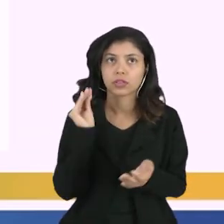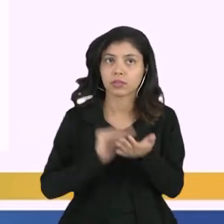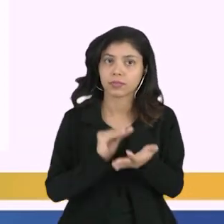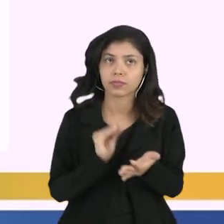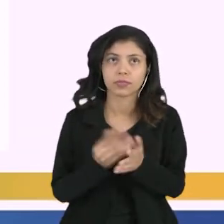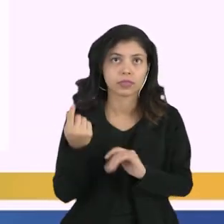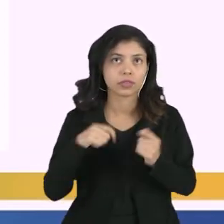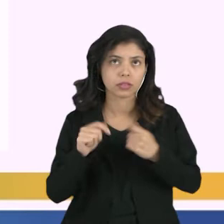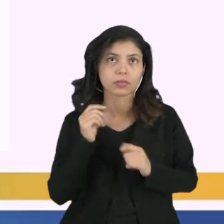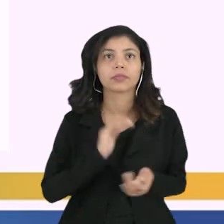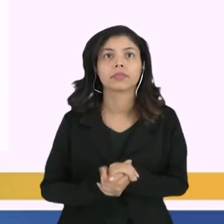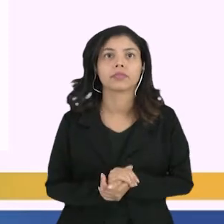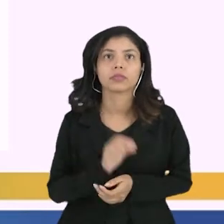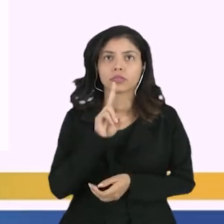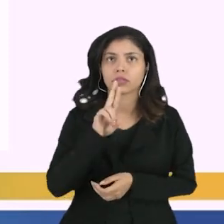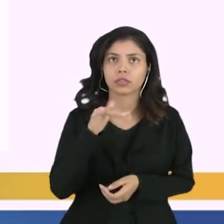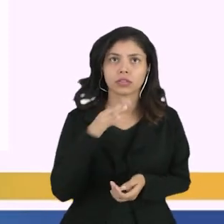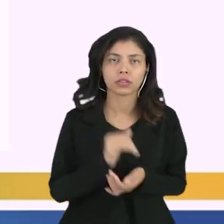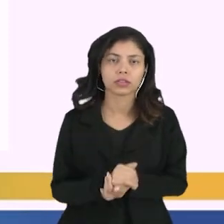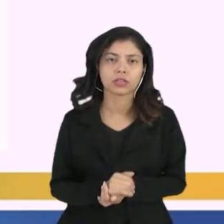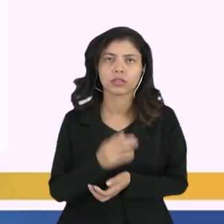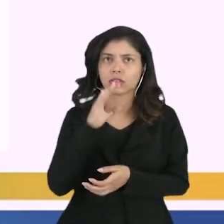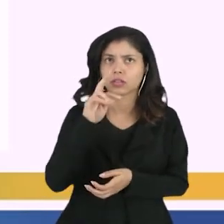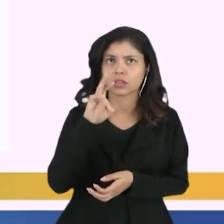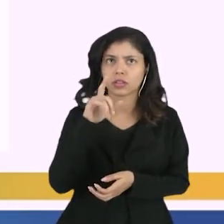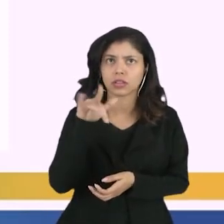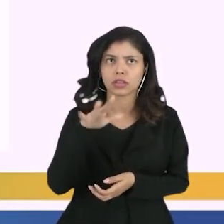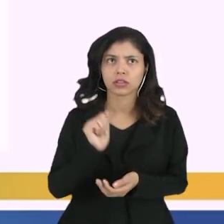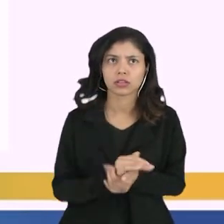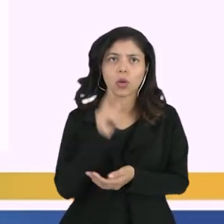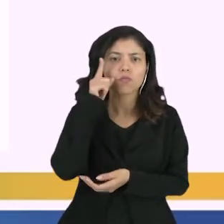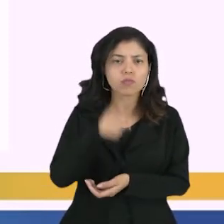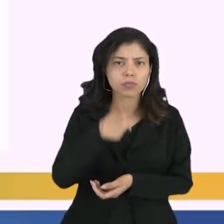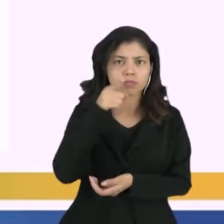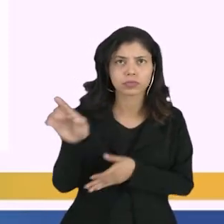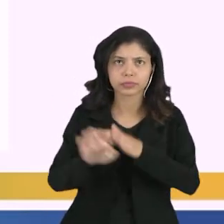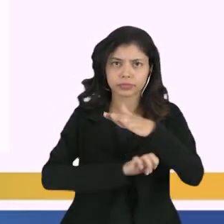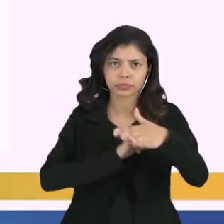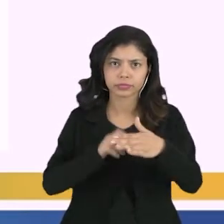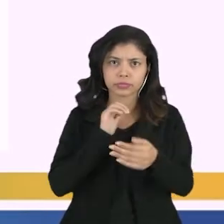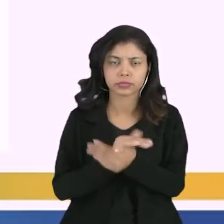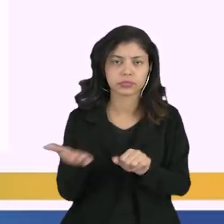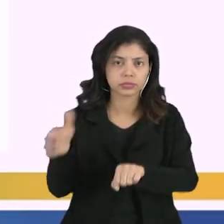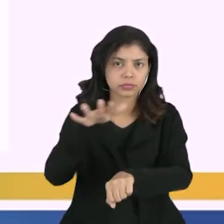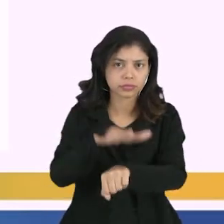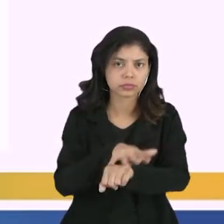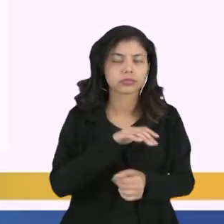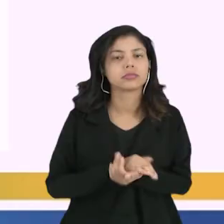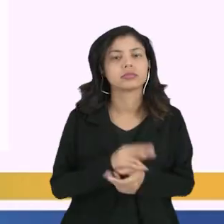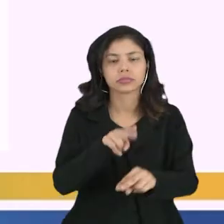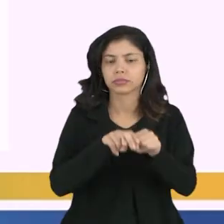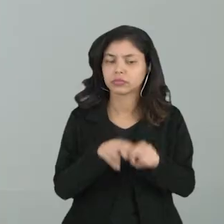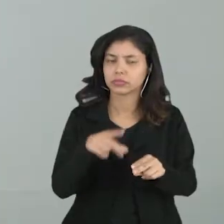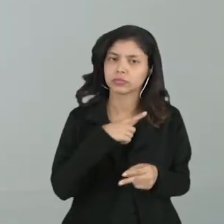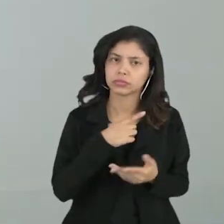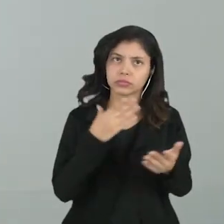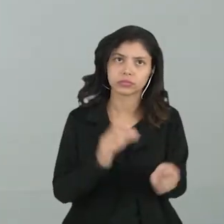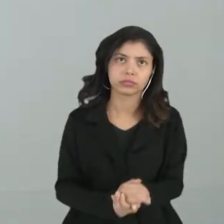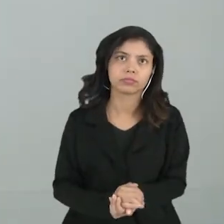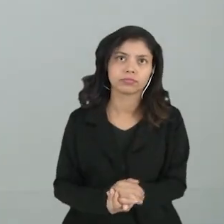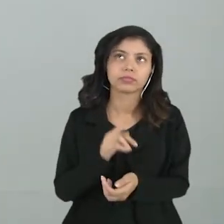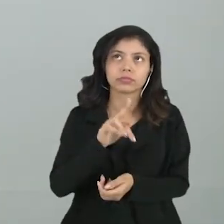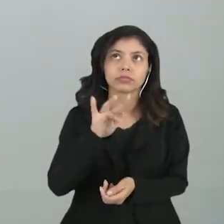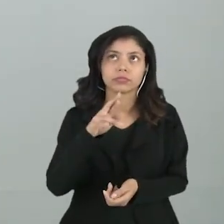recursos econômicos e de um órgão centralizador para comandar a empresa colonizadora, né? Por isso aí que a gente tem aí o